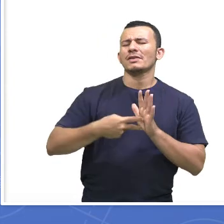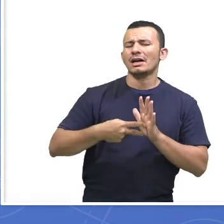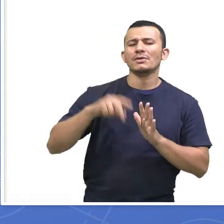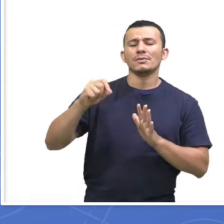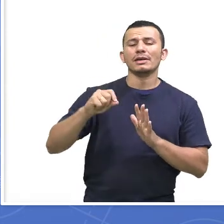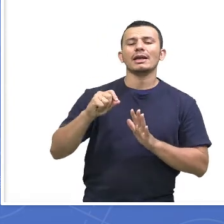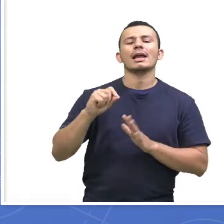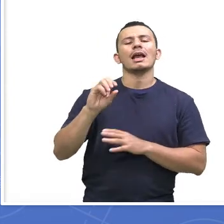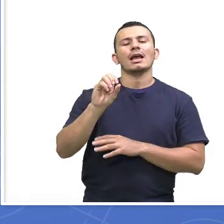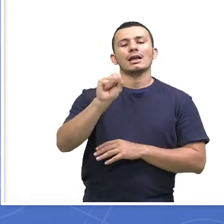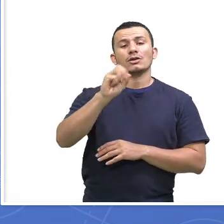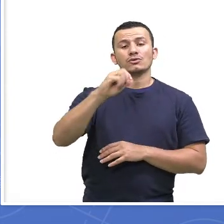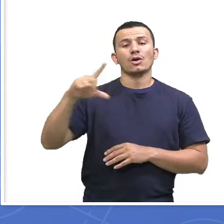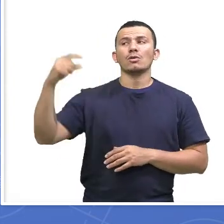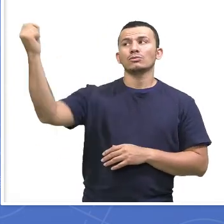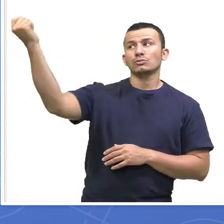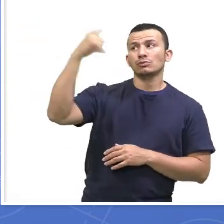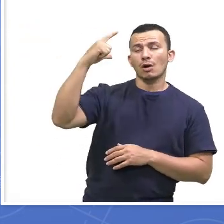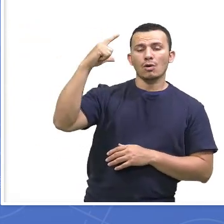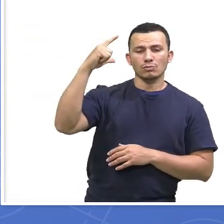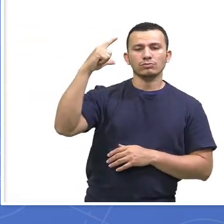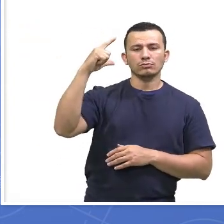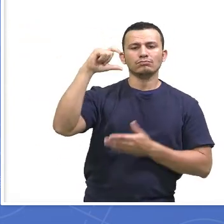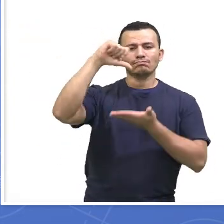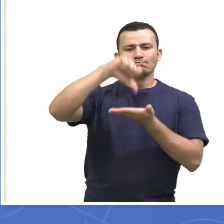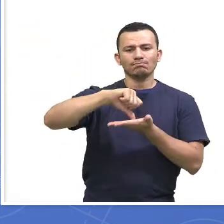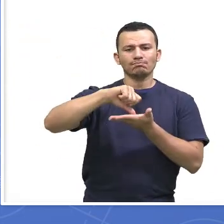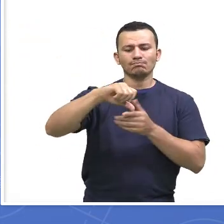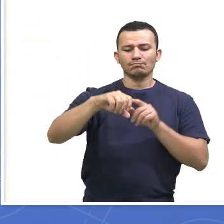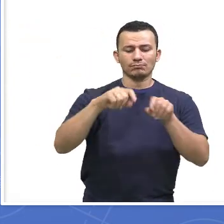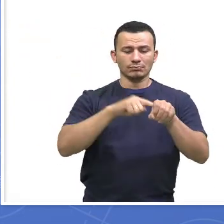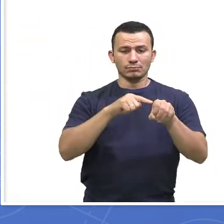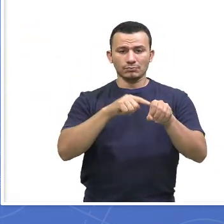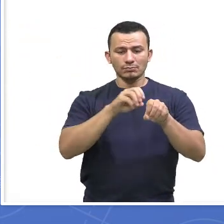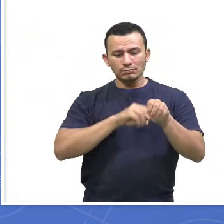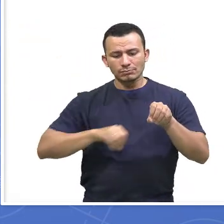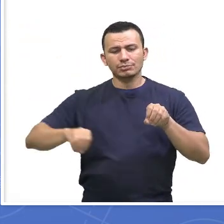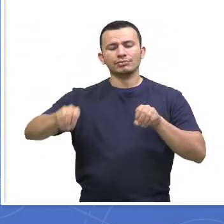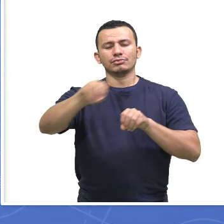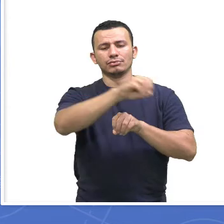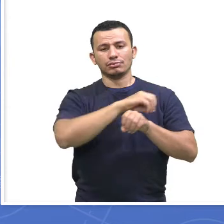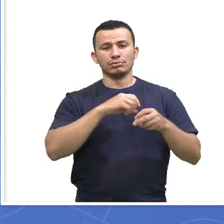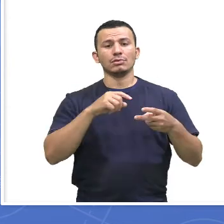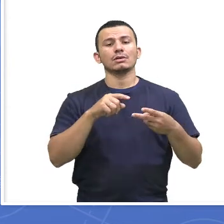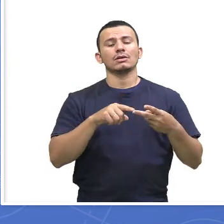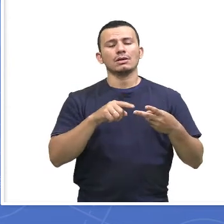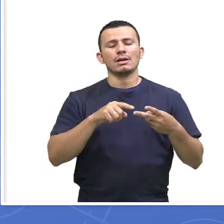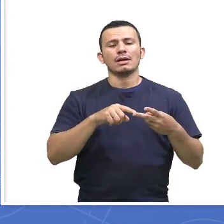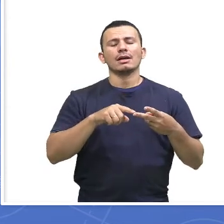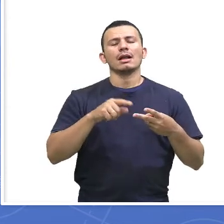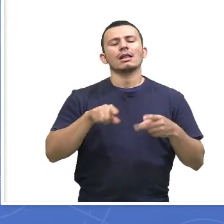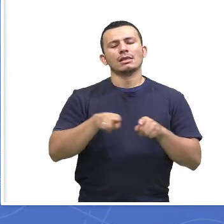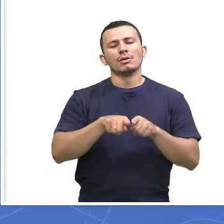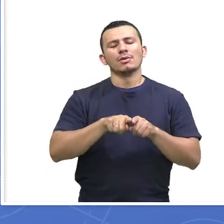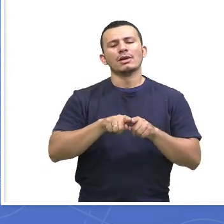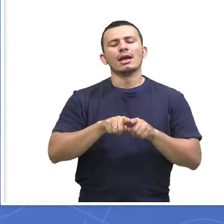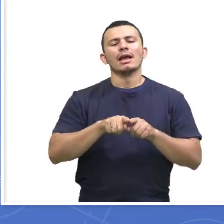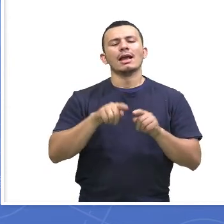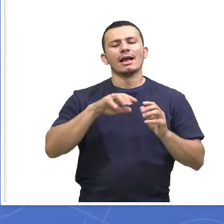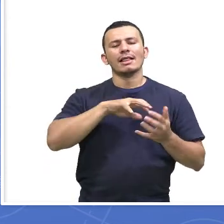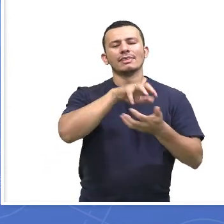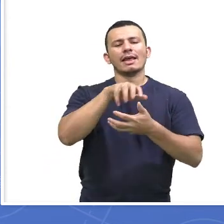Geocentrismo é a Terra no centro. Teocentrismo é Deus no centro. Etnocentrismo